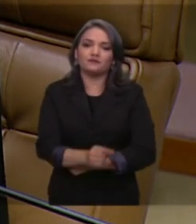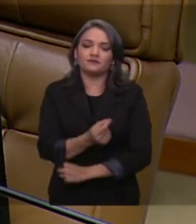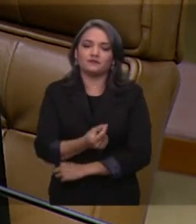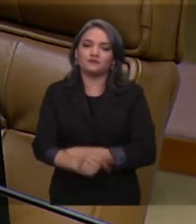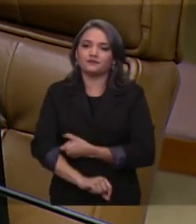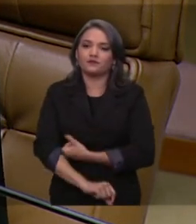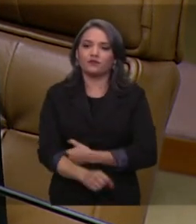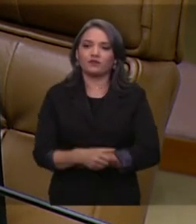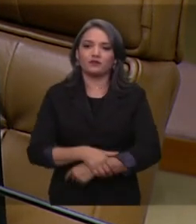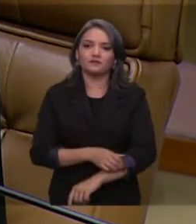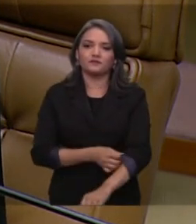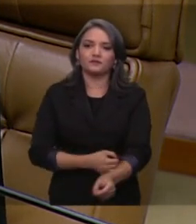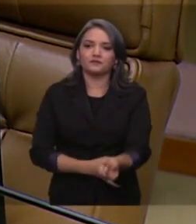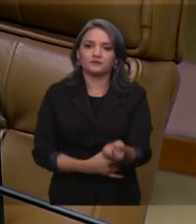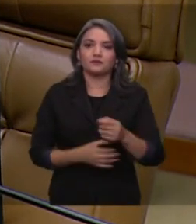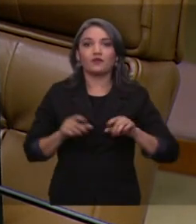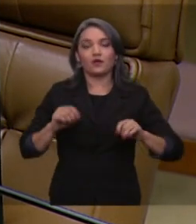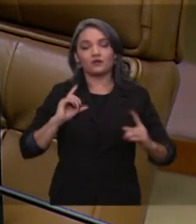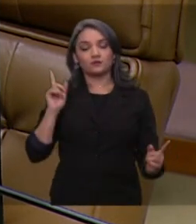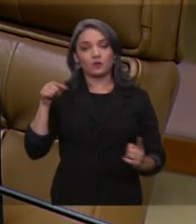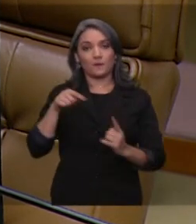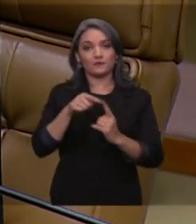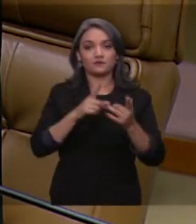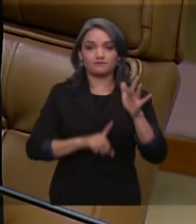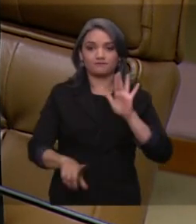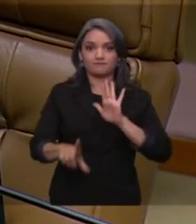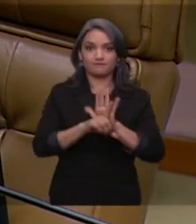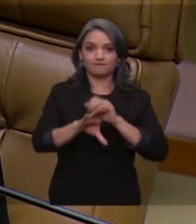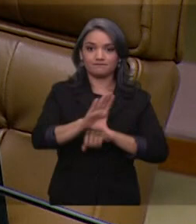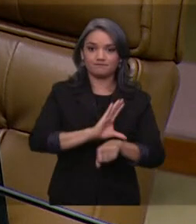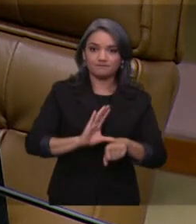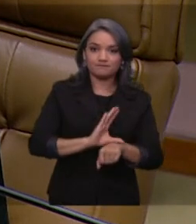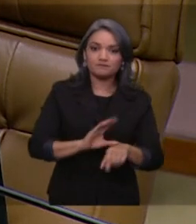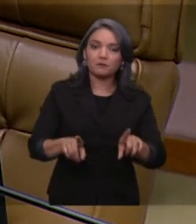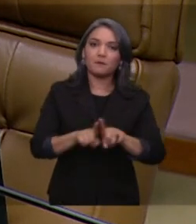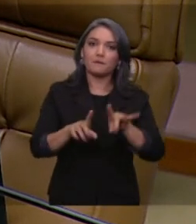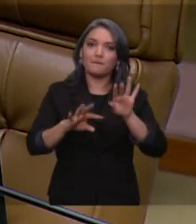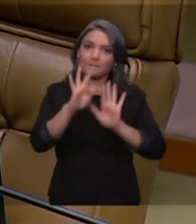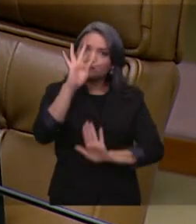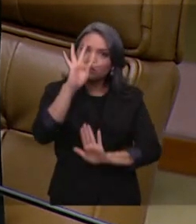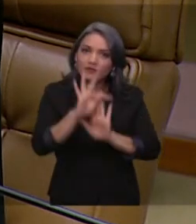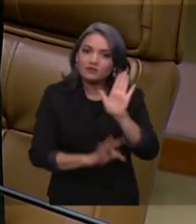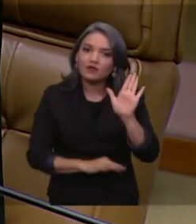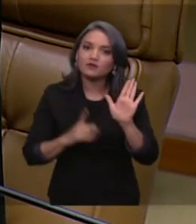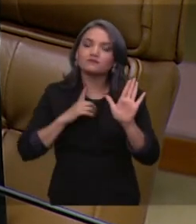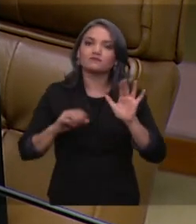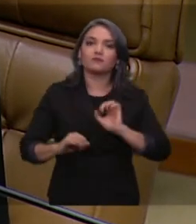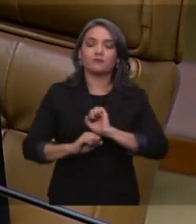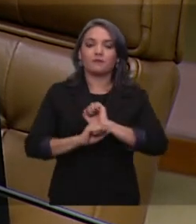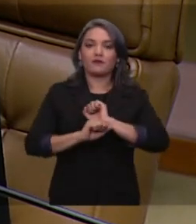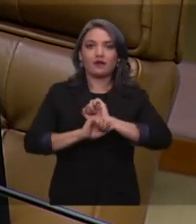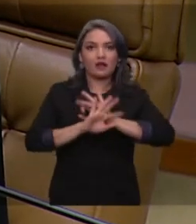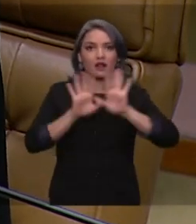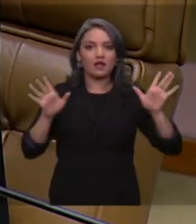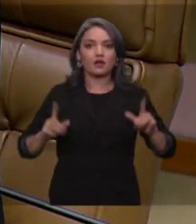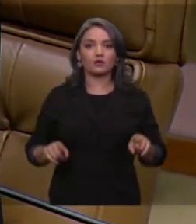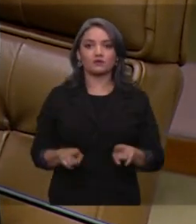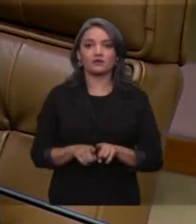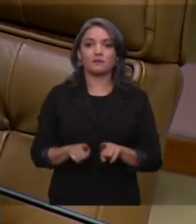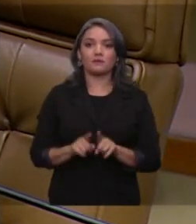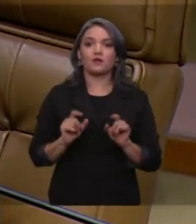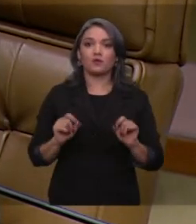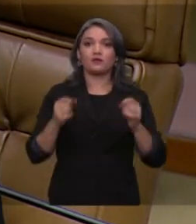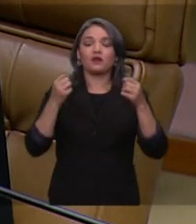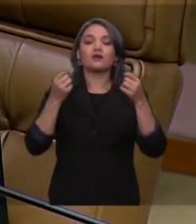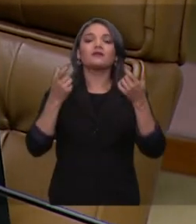a ideia do legislador constituinte reformador, e o texto é muito claro e ainda especificou